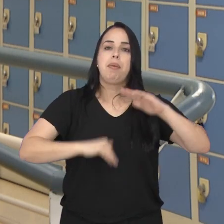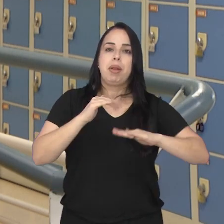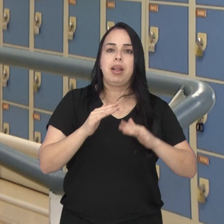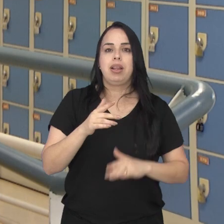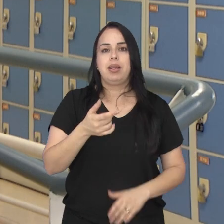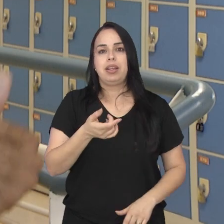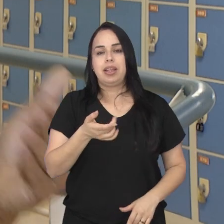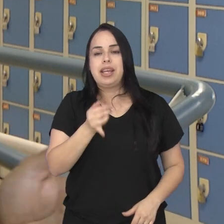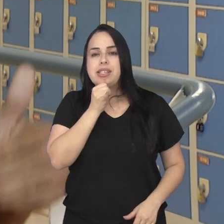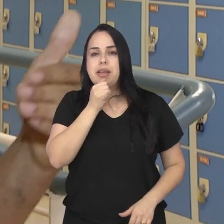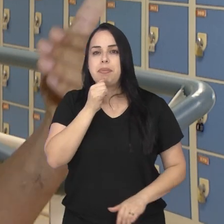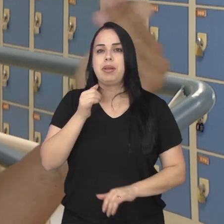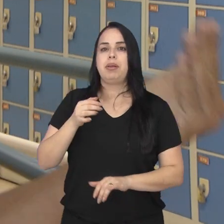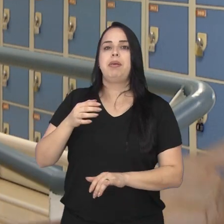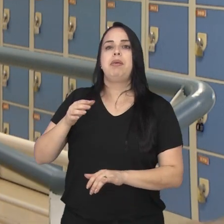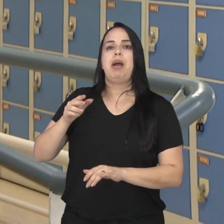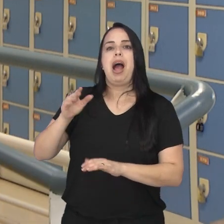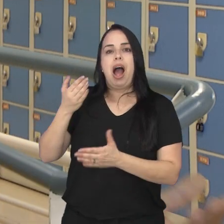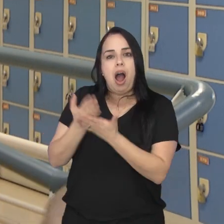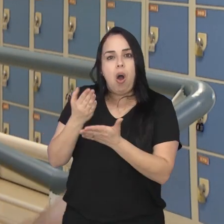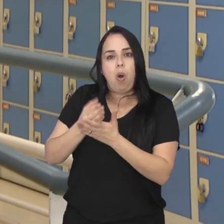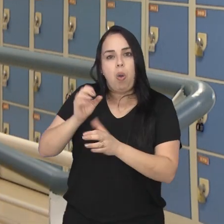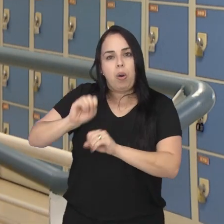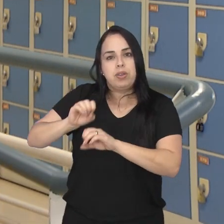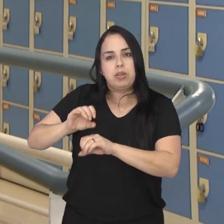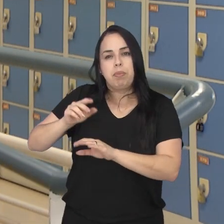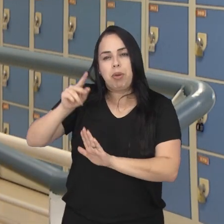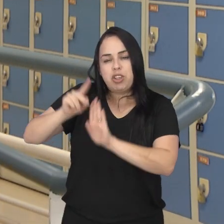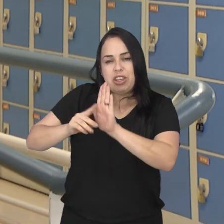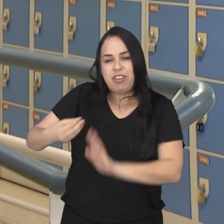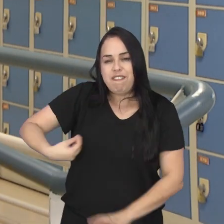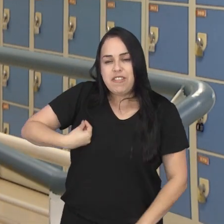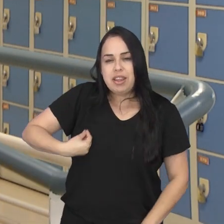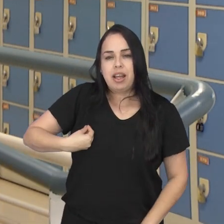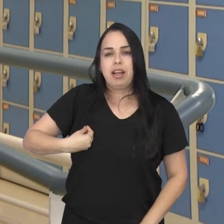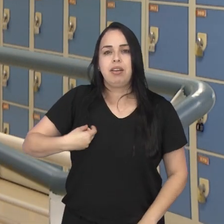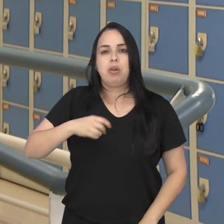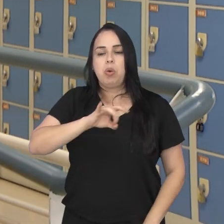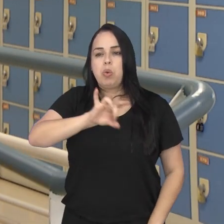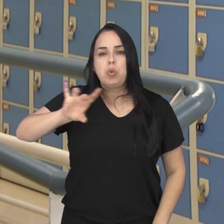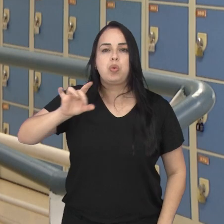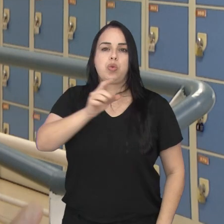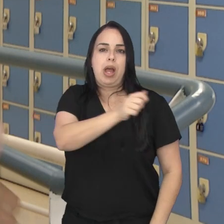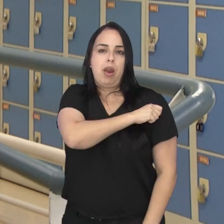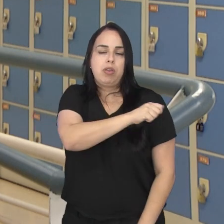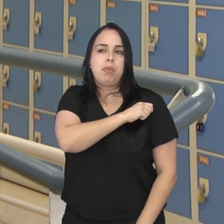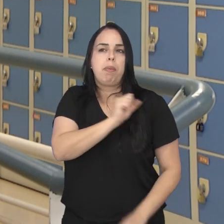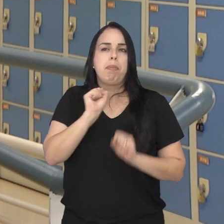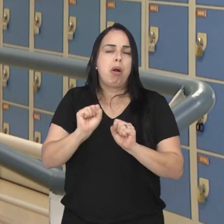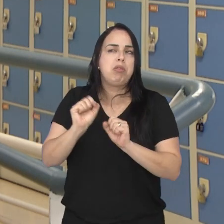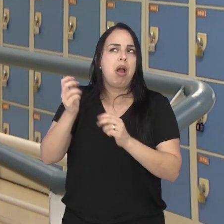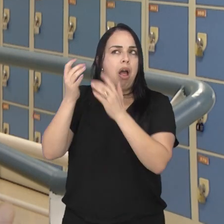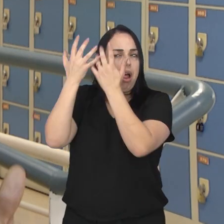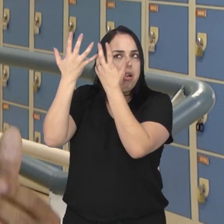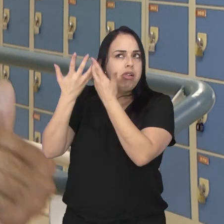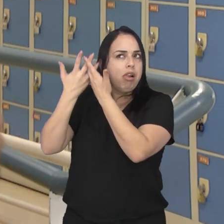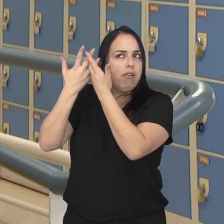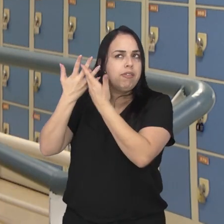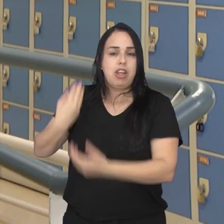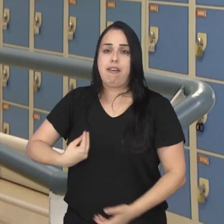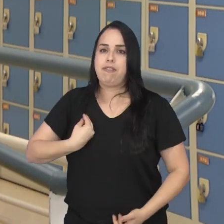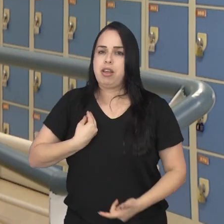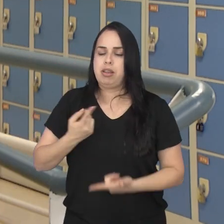como por exemplo aulas de projeto de vida que é justamente momentos que os alunos podem refletir aí a